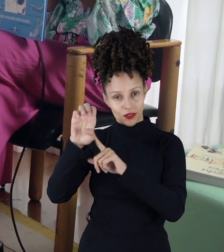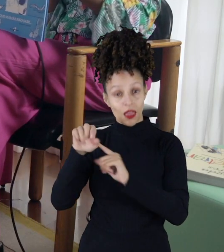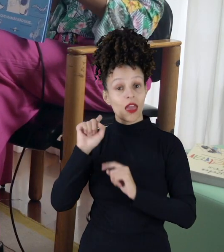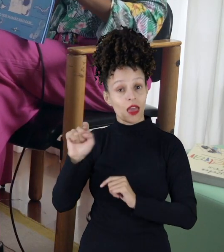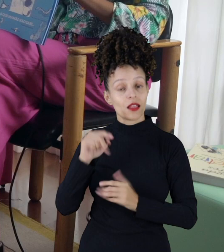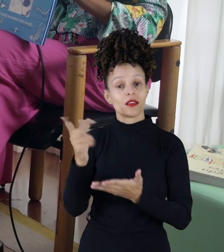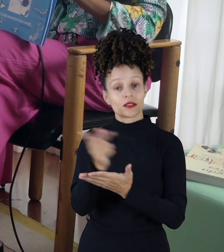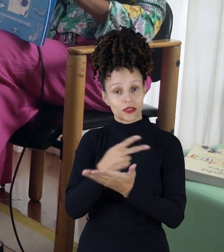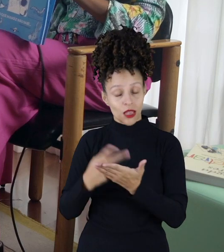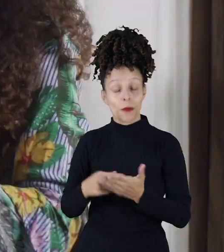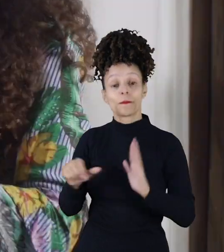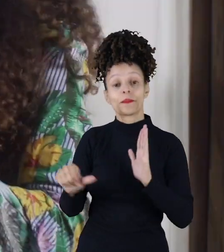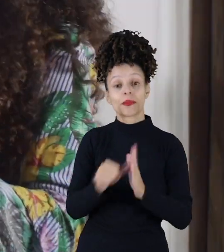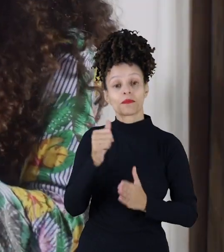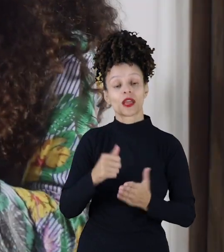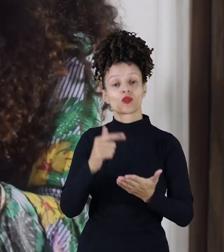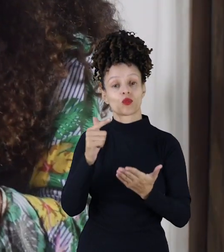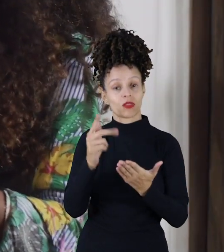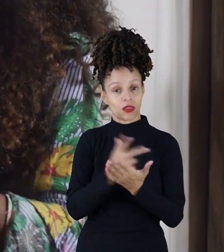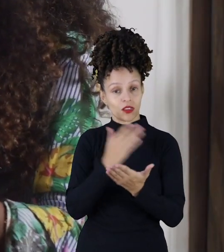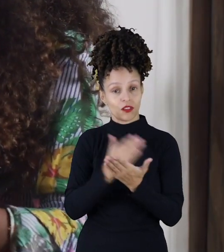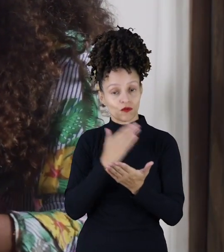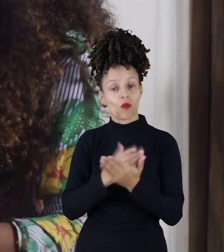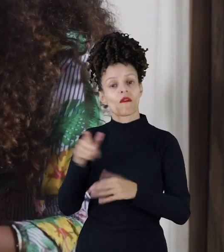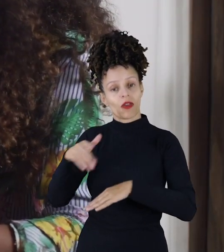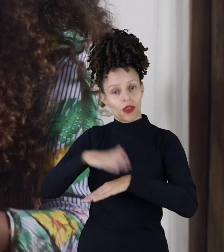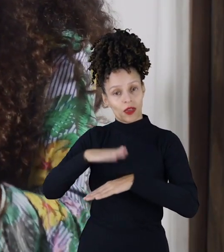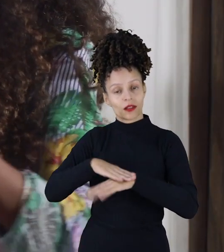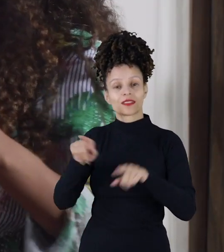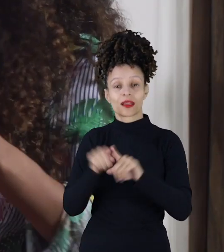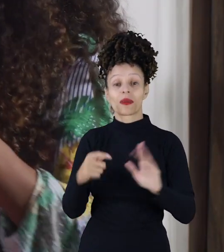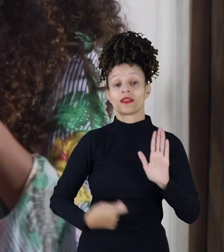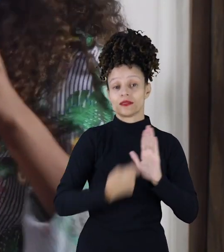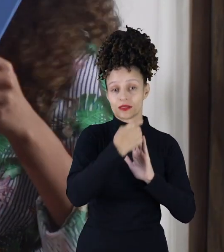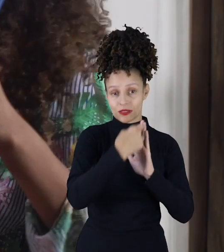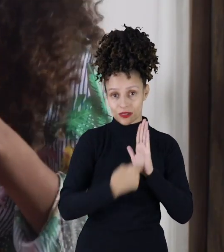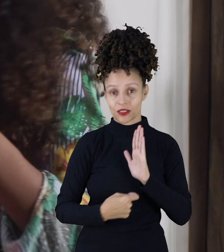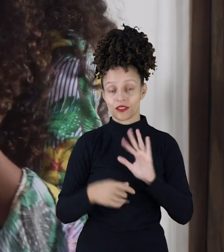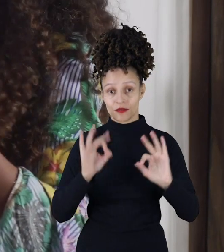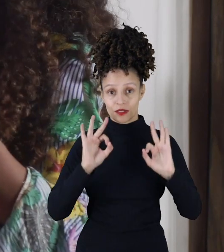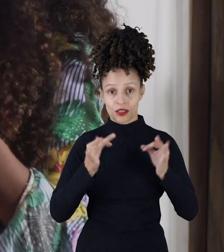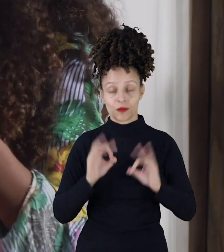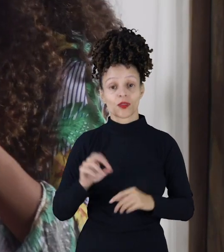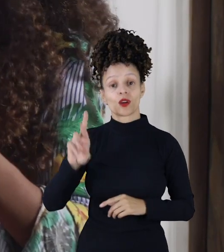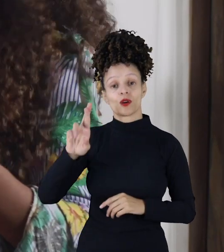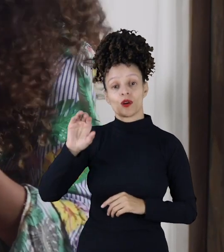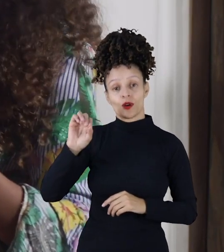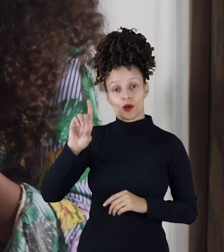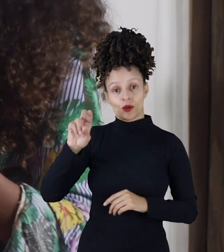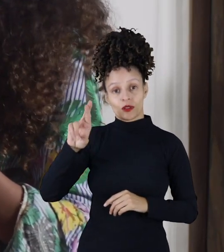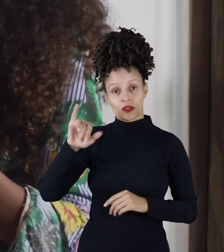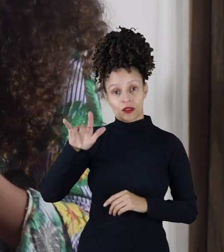um grande ilustrador e é o primeiro livro que ele também agora está entrando no mundo da escrita,